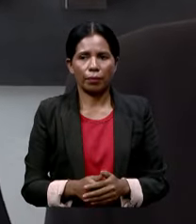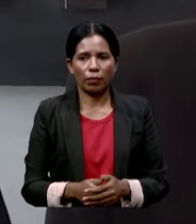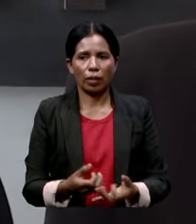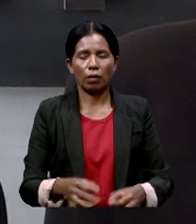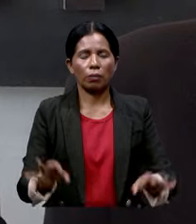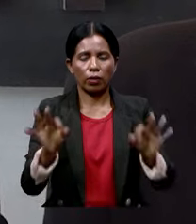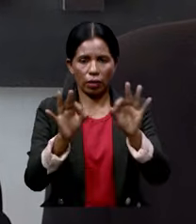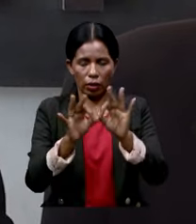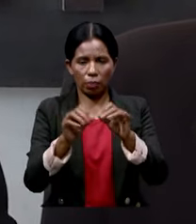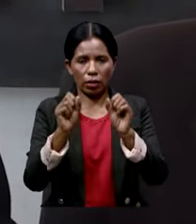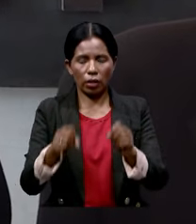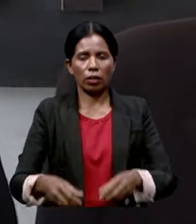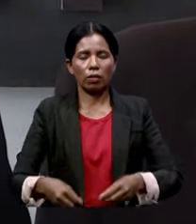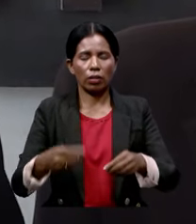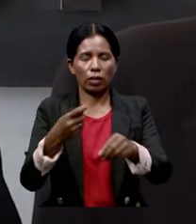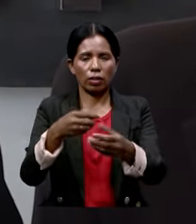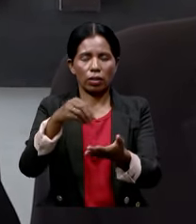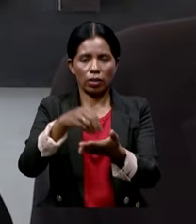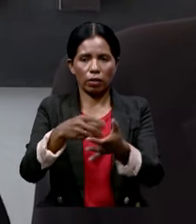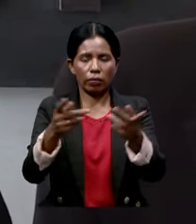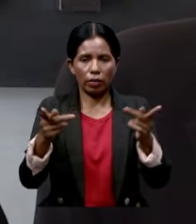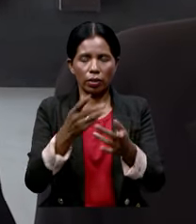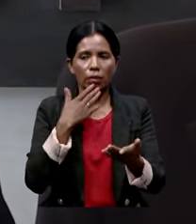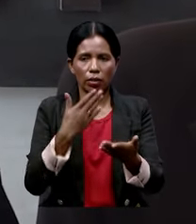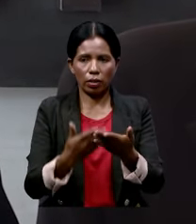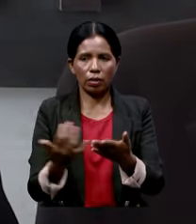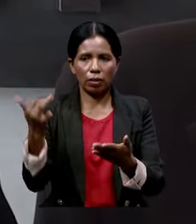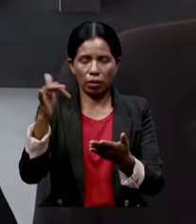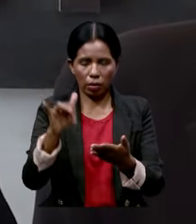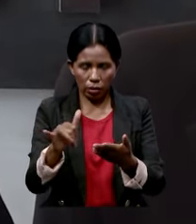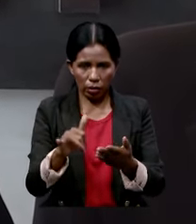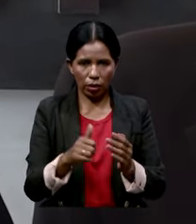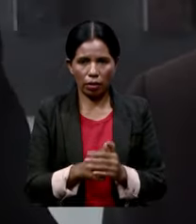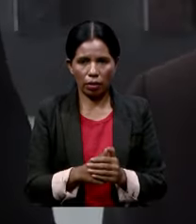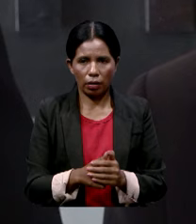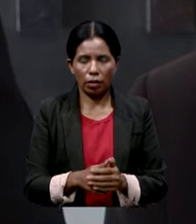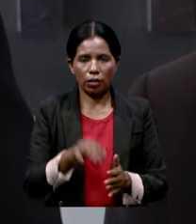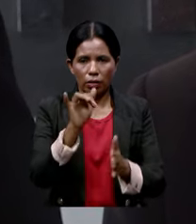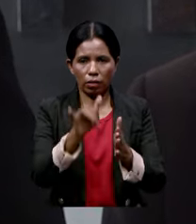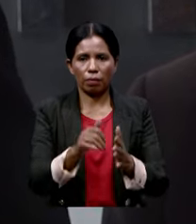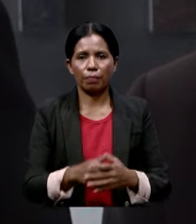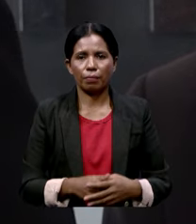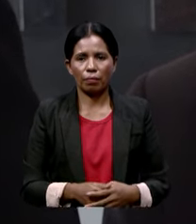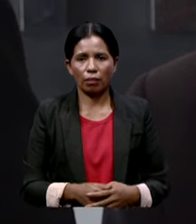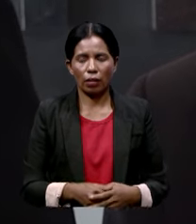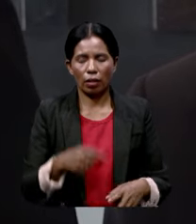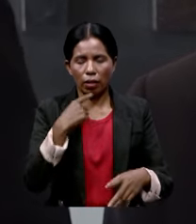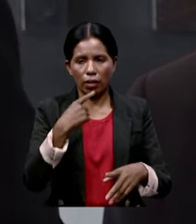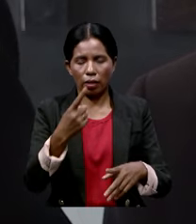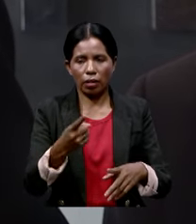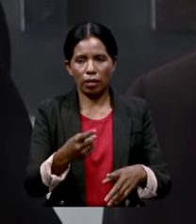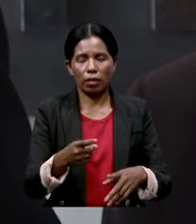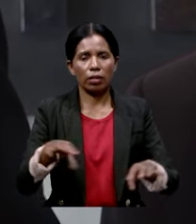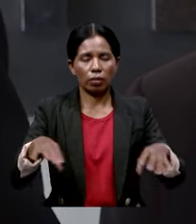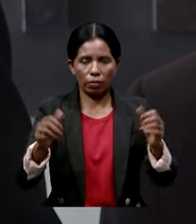importante ma ne kata e condição de nebe que tem que dia liu basira atu ela encoraja ma ka